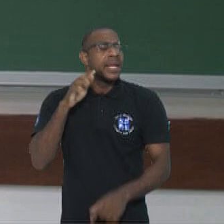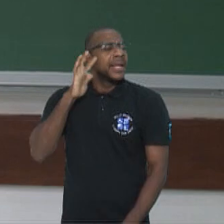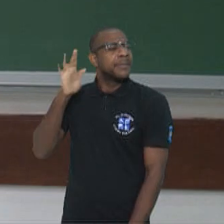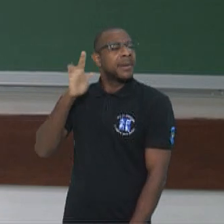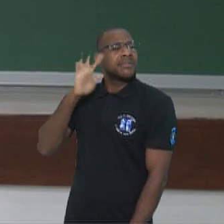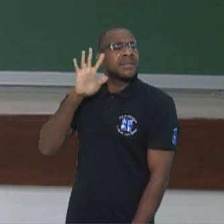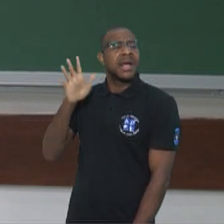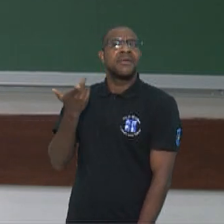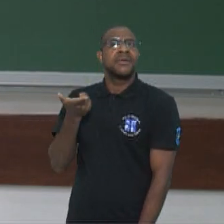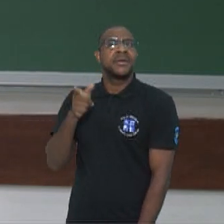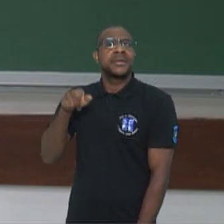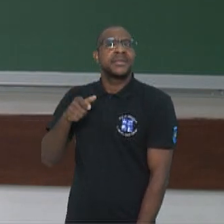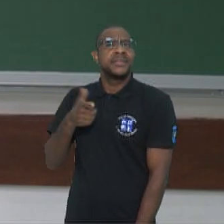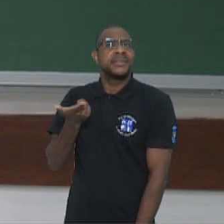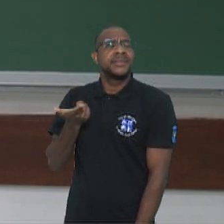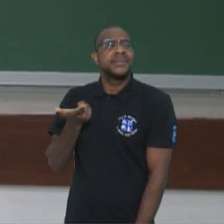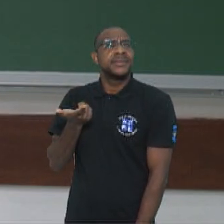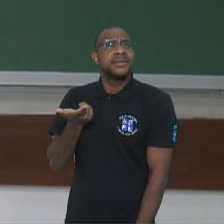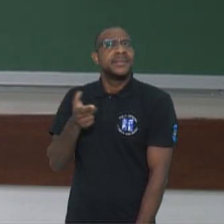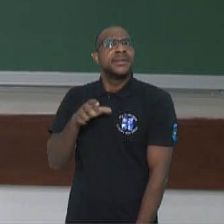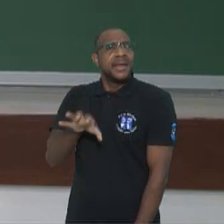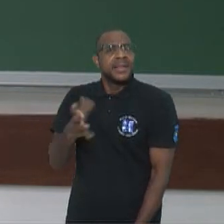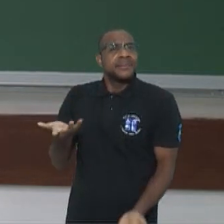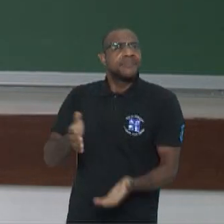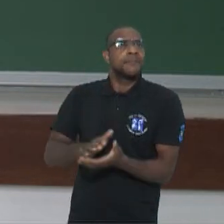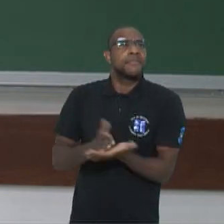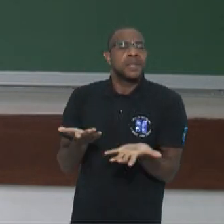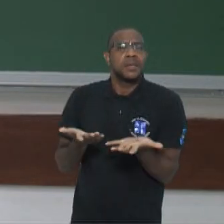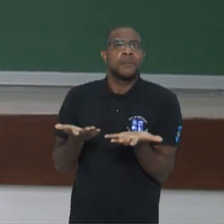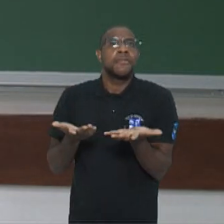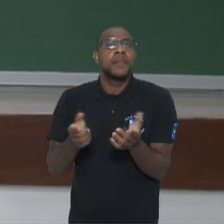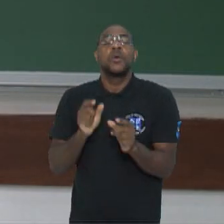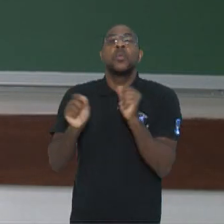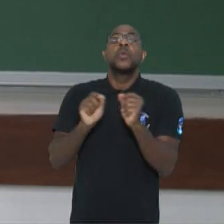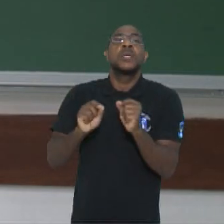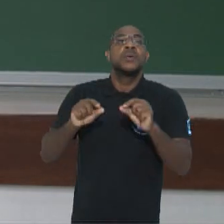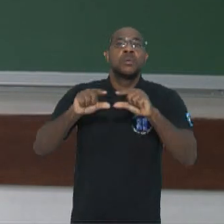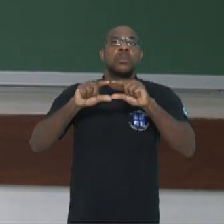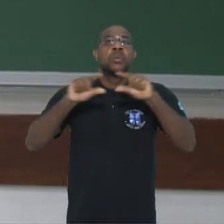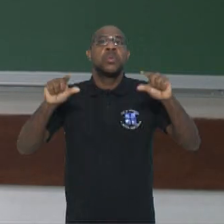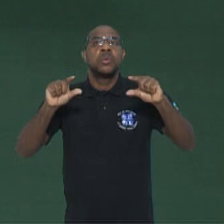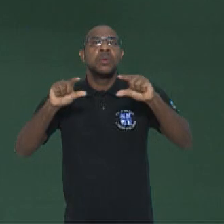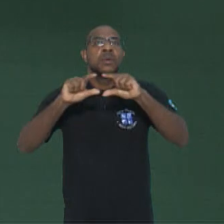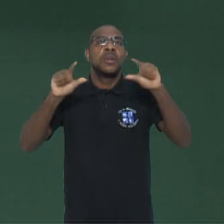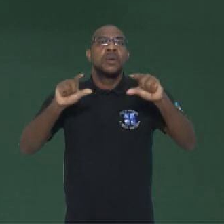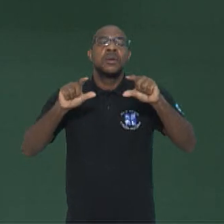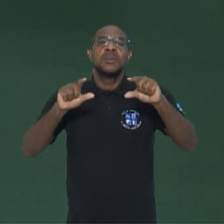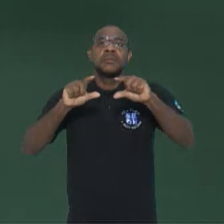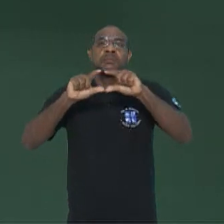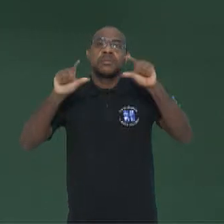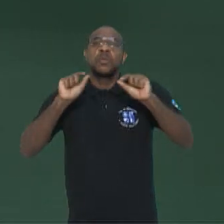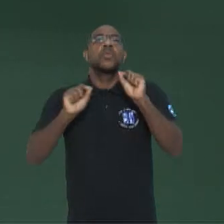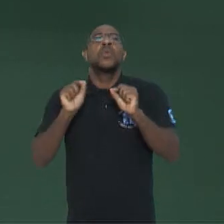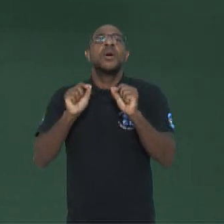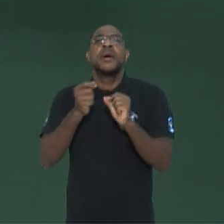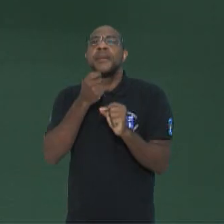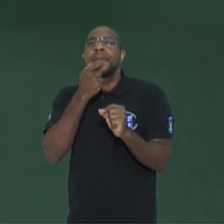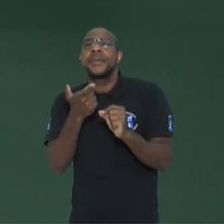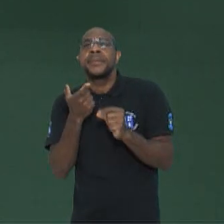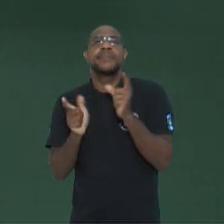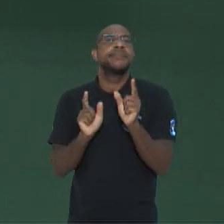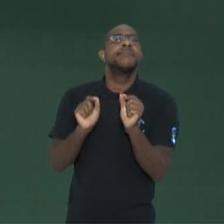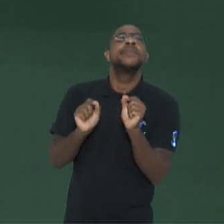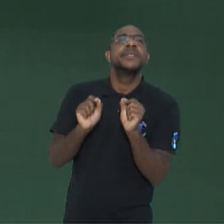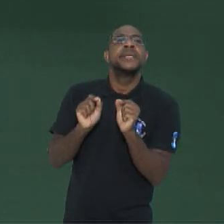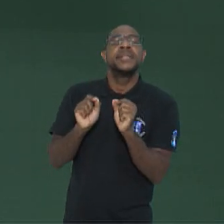ele fosse falar, certo? Então, qual é o humor da tira, tendo em vista que o humor em tirinha,